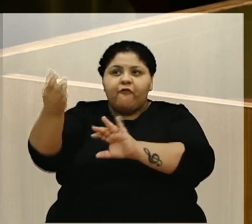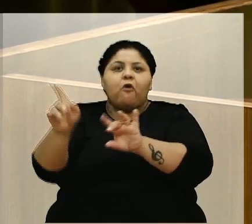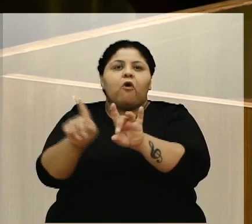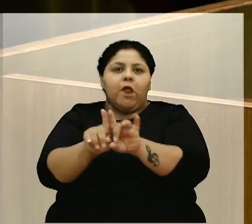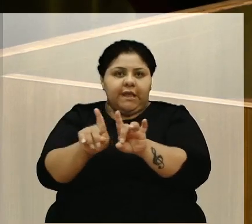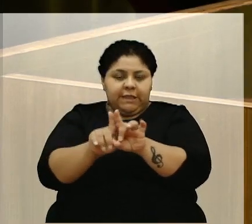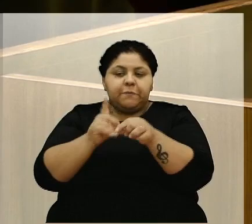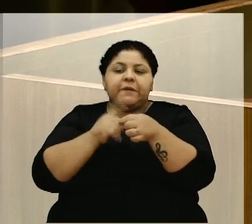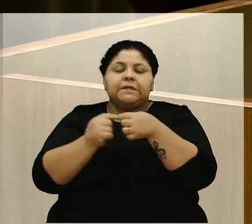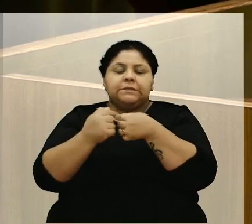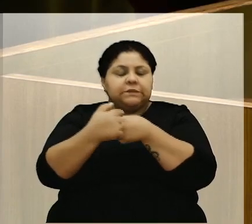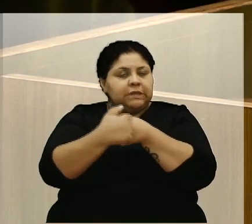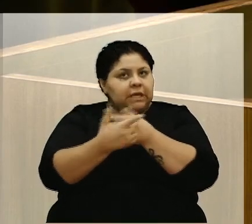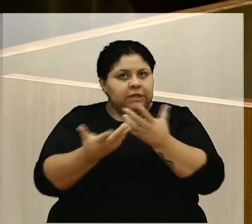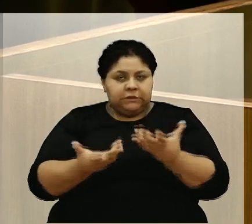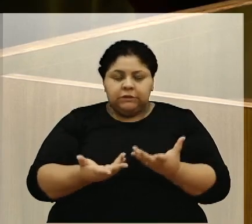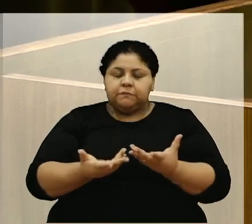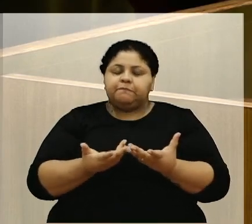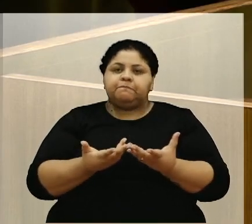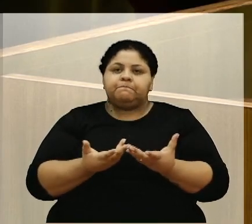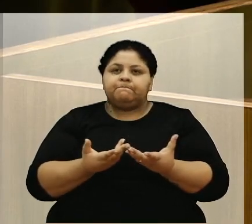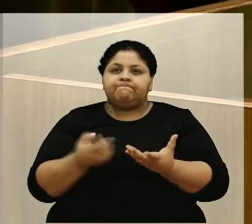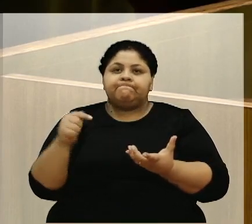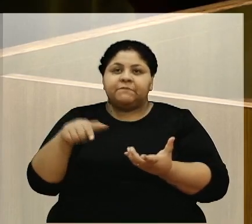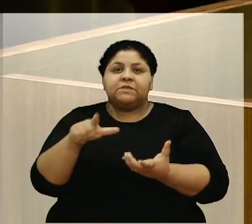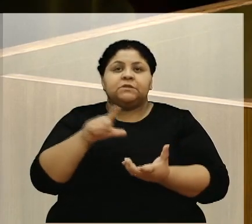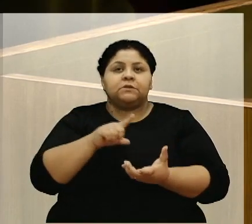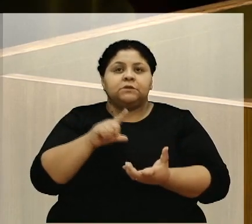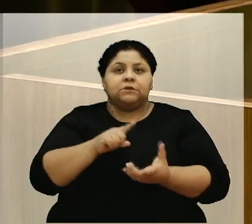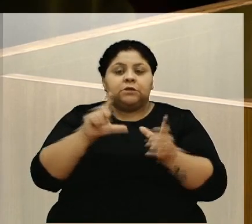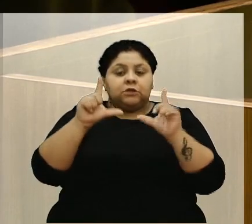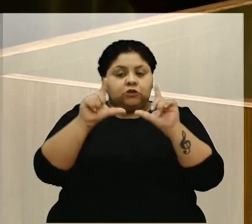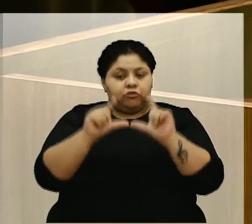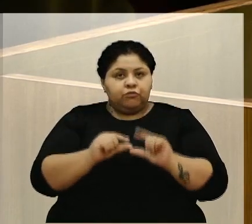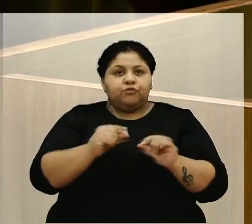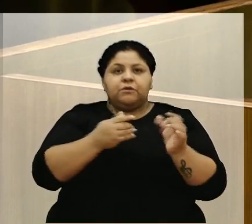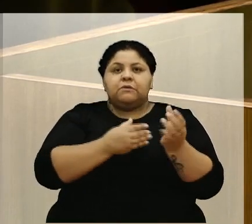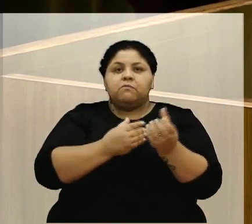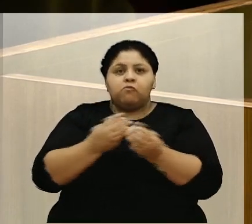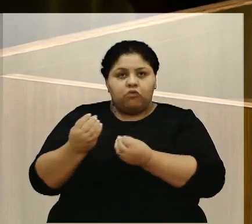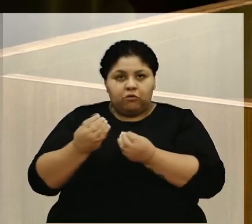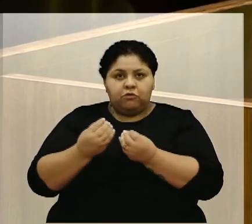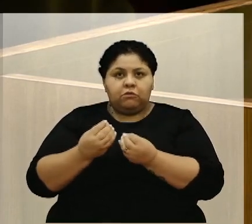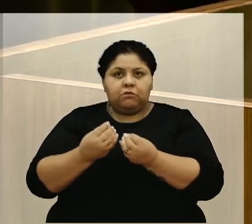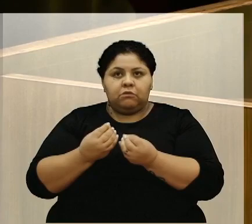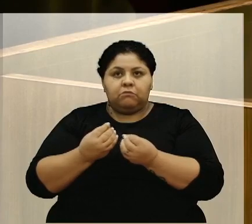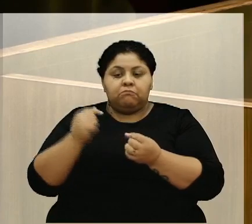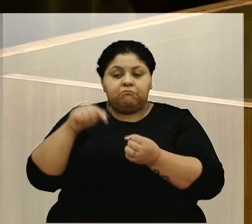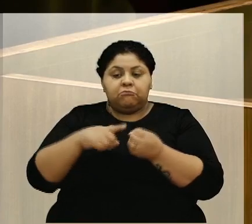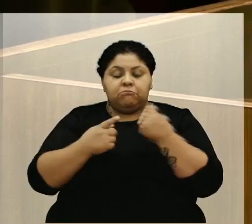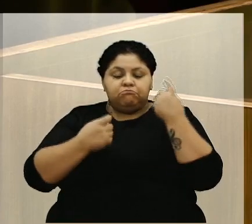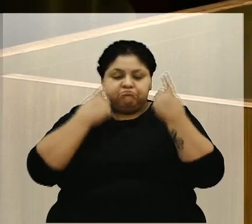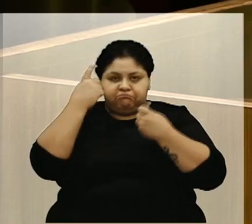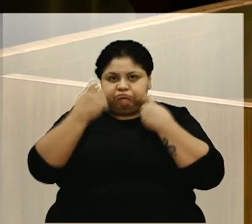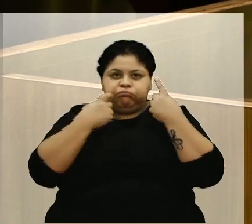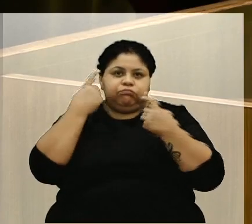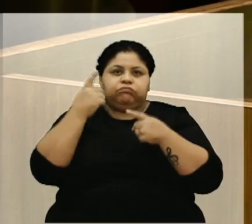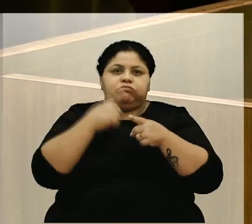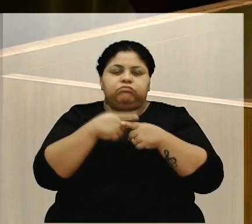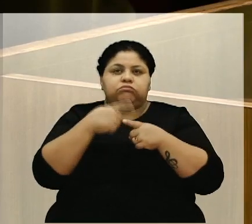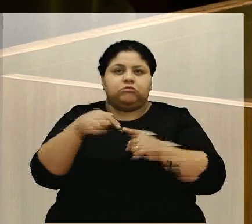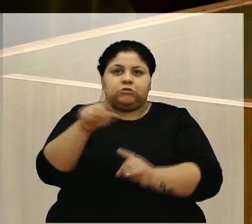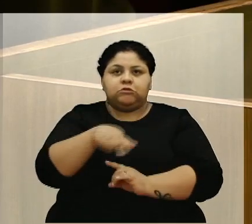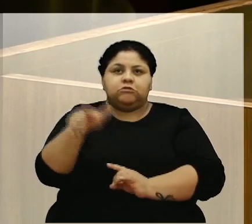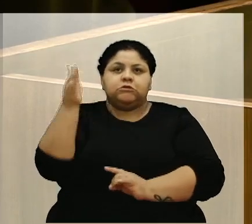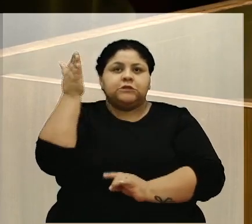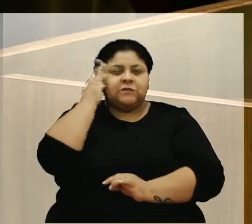as cidades, isso tende a diminuir bastante. E isso é uma preocupação, porque nós